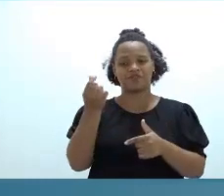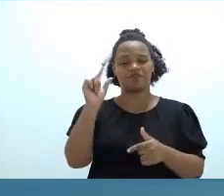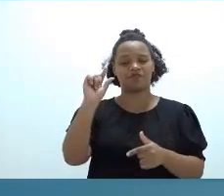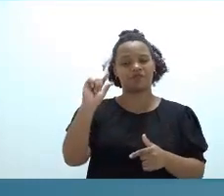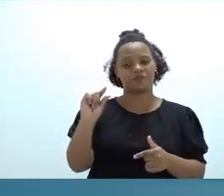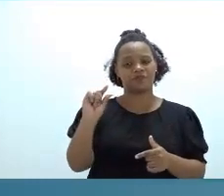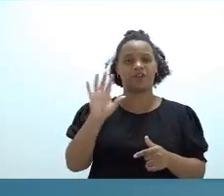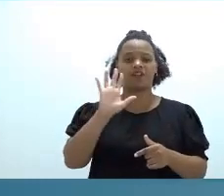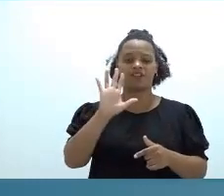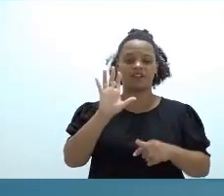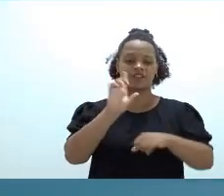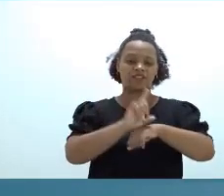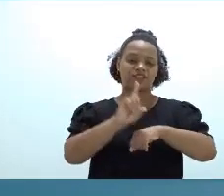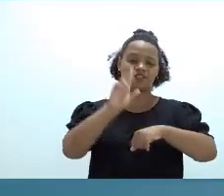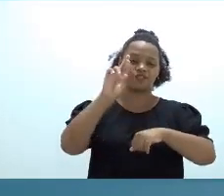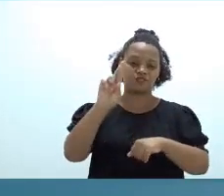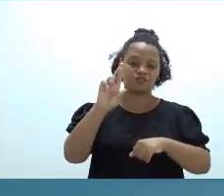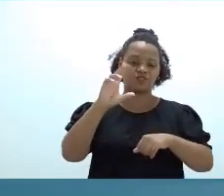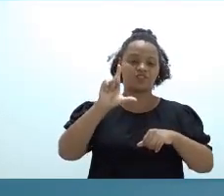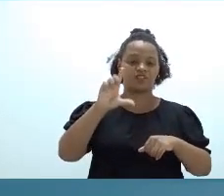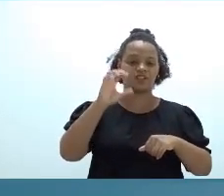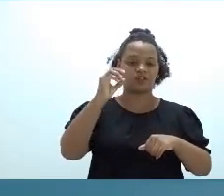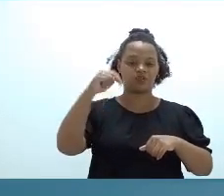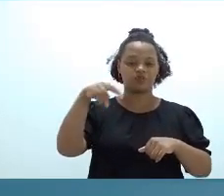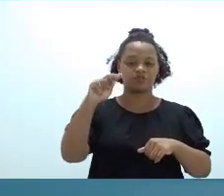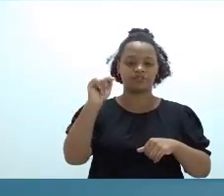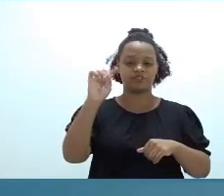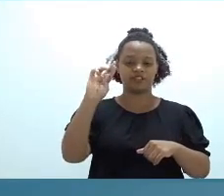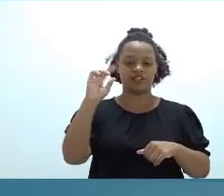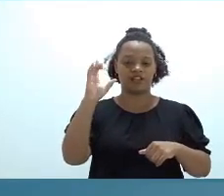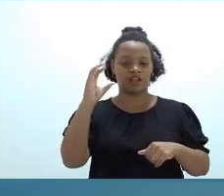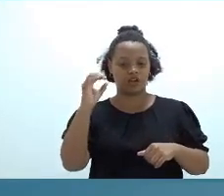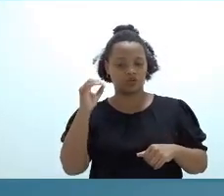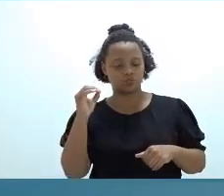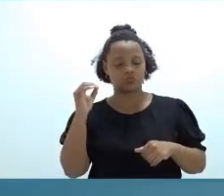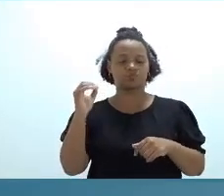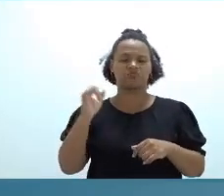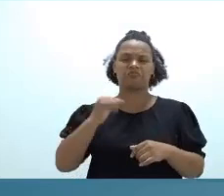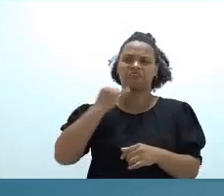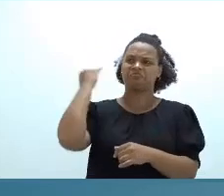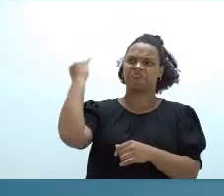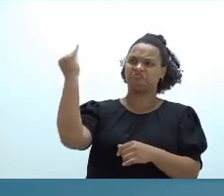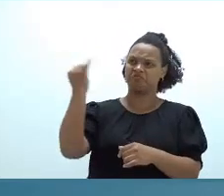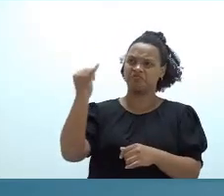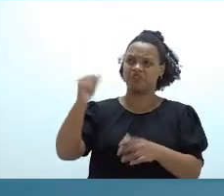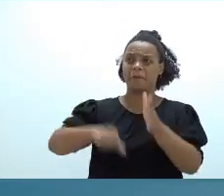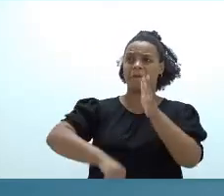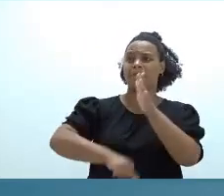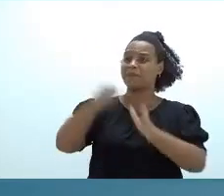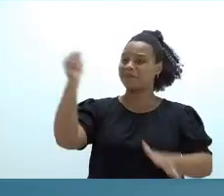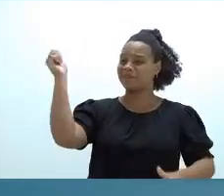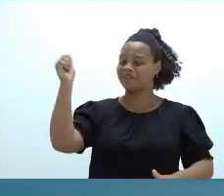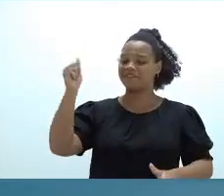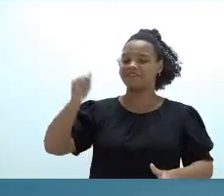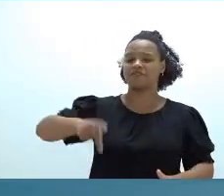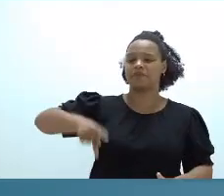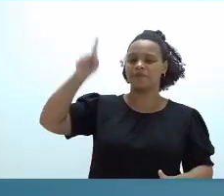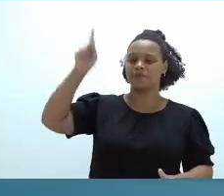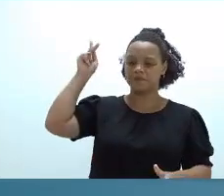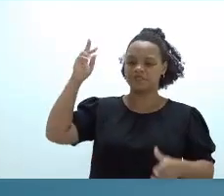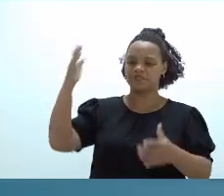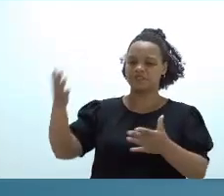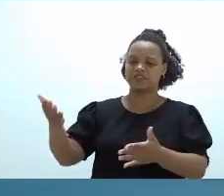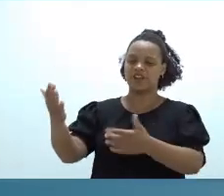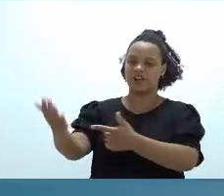importante nessa parte aqui, porque pela primeira vez o presidente colocou uma assessoria exclusivamente para atender